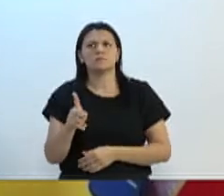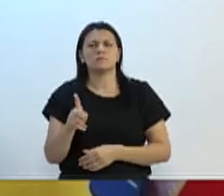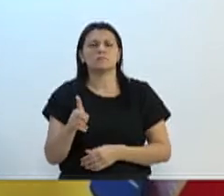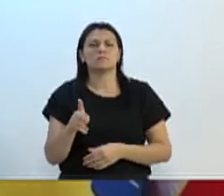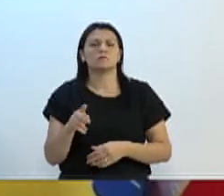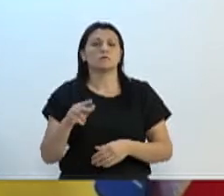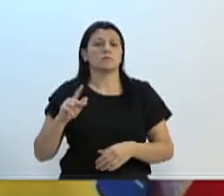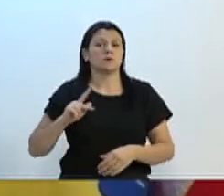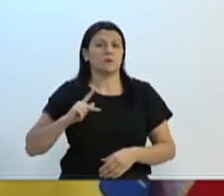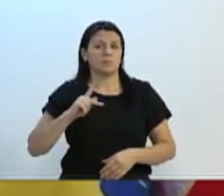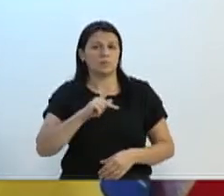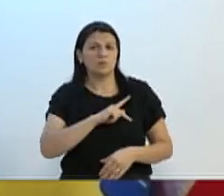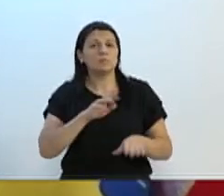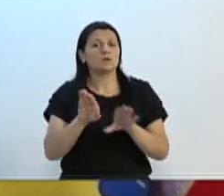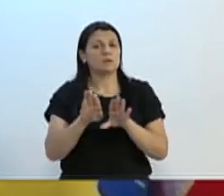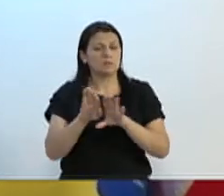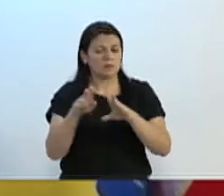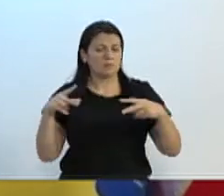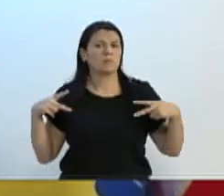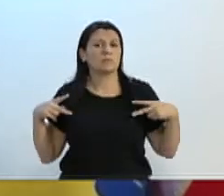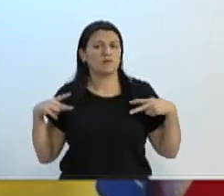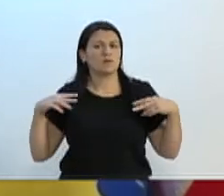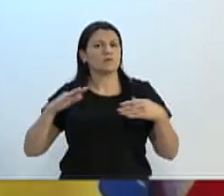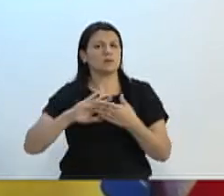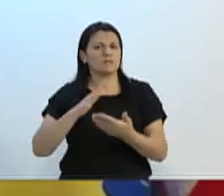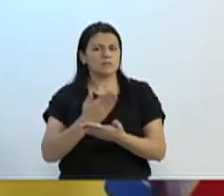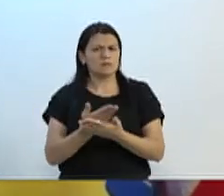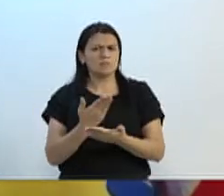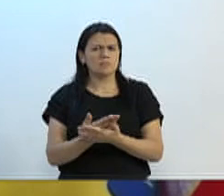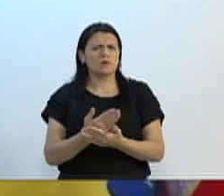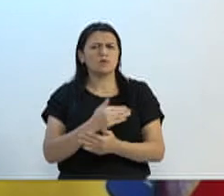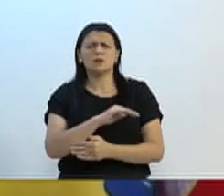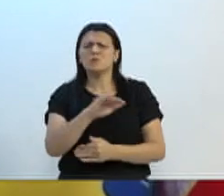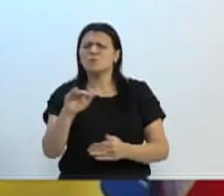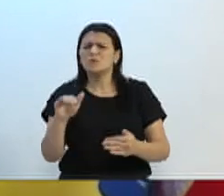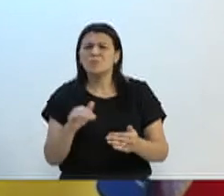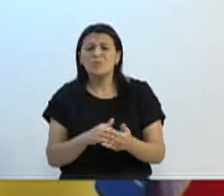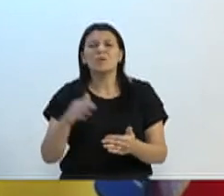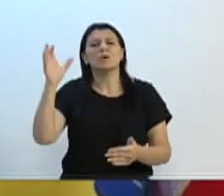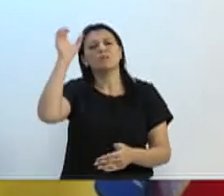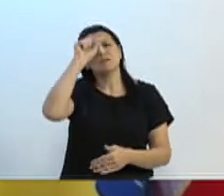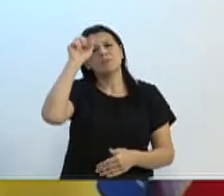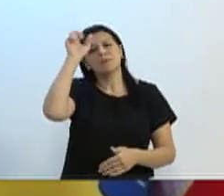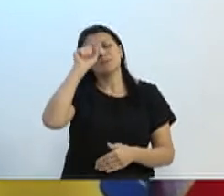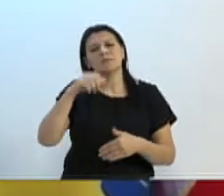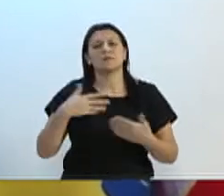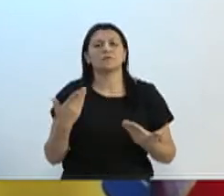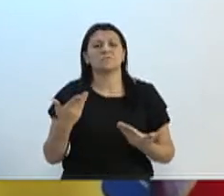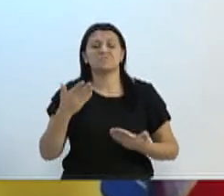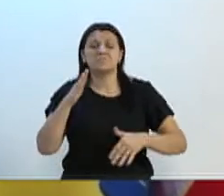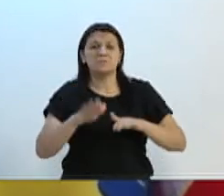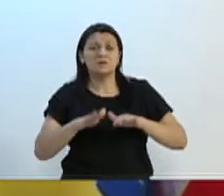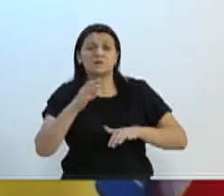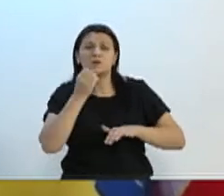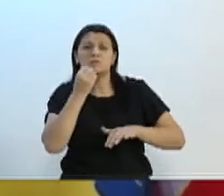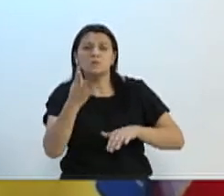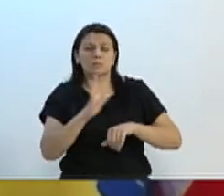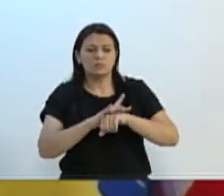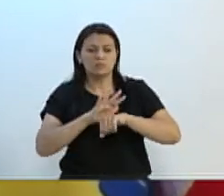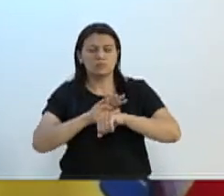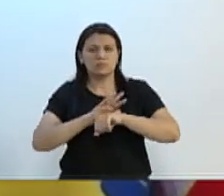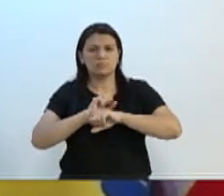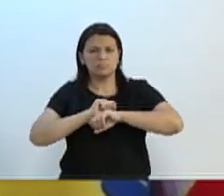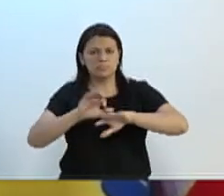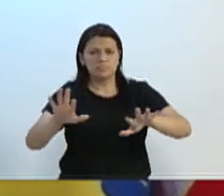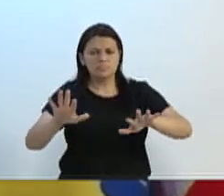escola pública e escola privada. Estamos todos aprendendo com essa situação. Talvez o bom dessa pandemia, entre